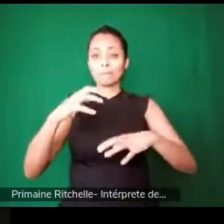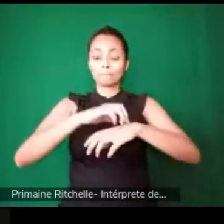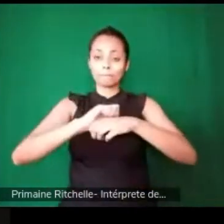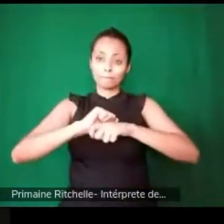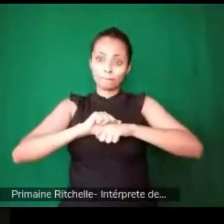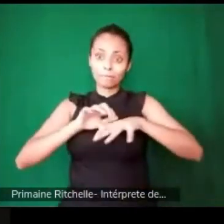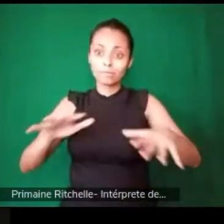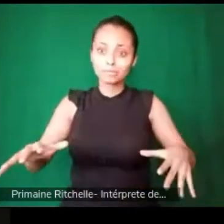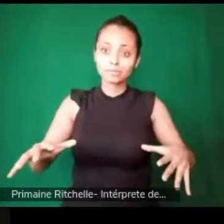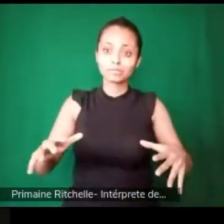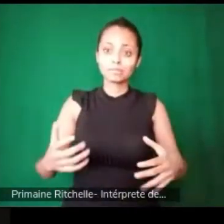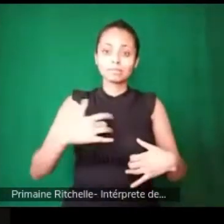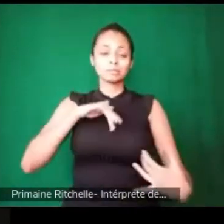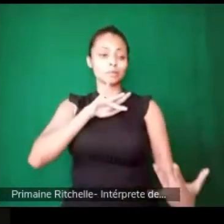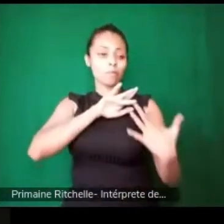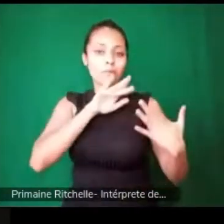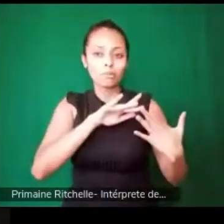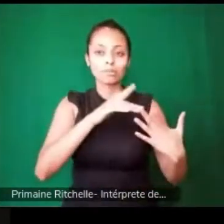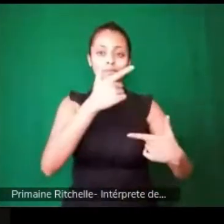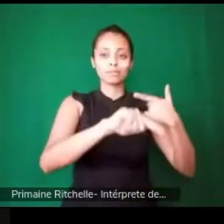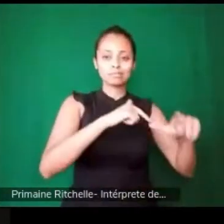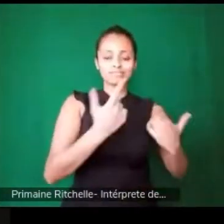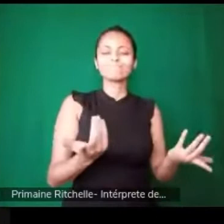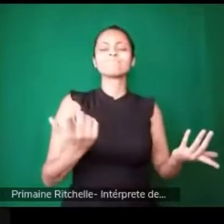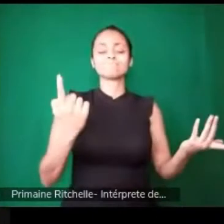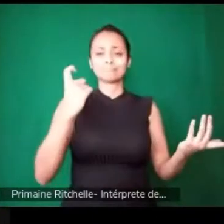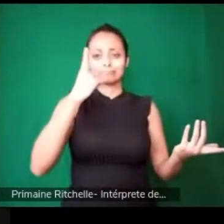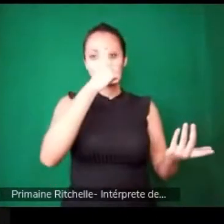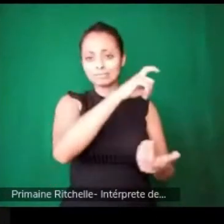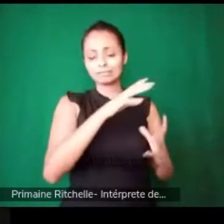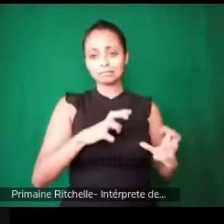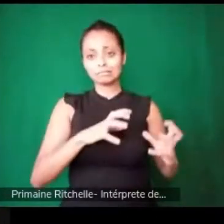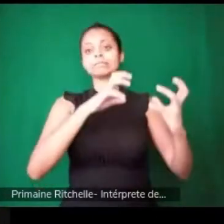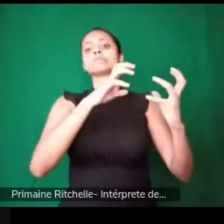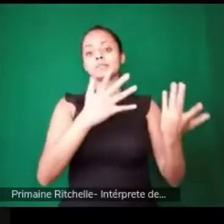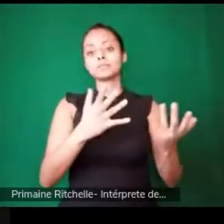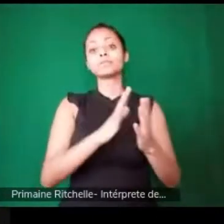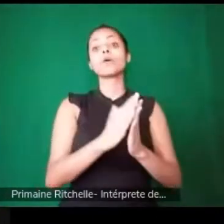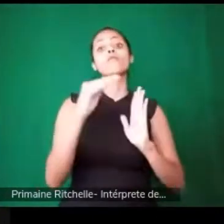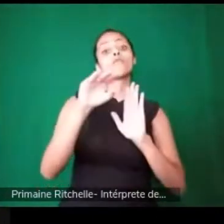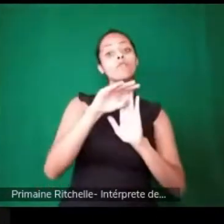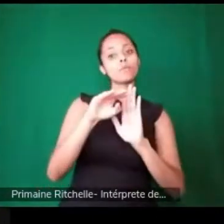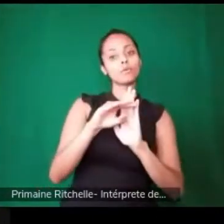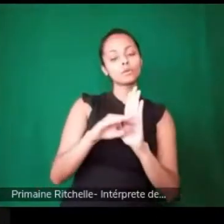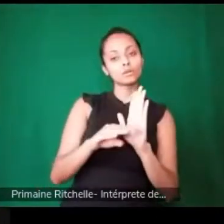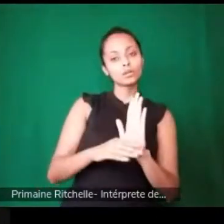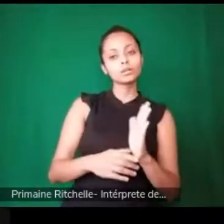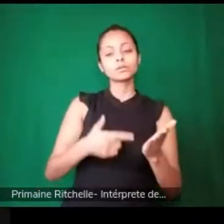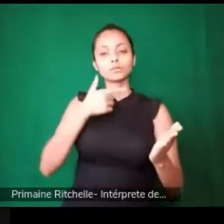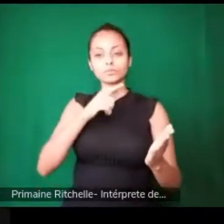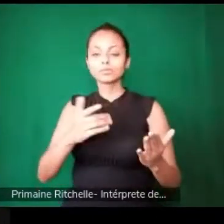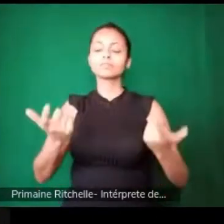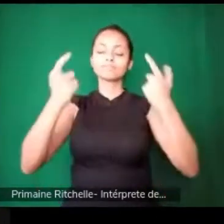mudou muito as relações de trabalho, as relações familiares. Então, esse formulário é para que vocês tenham um espaço de cuidado em saúde